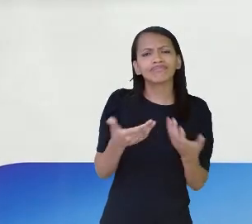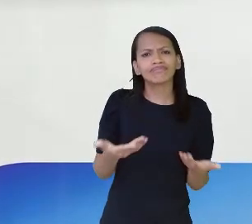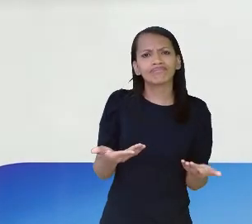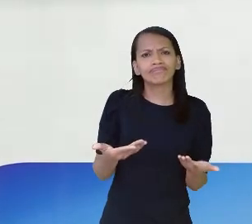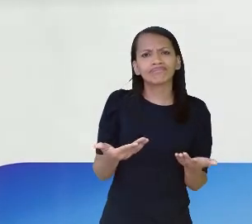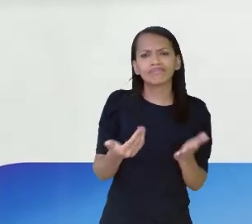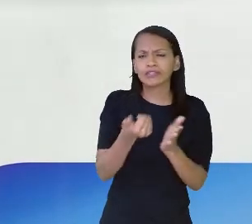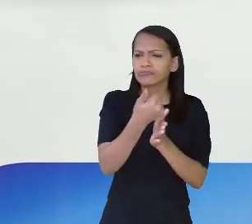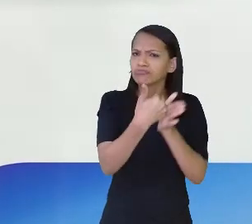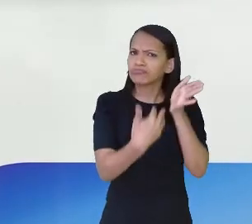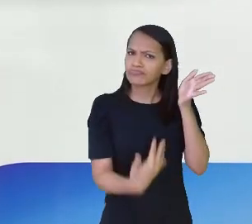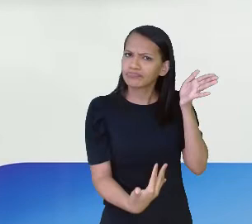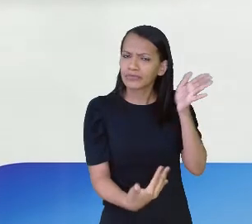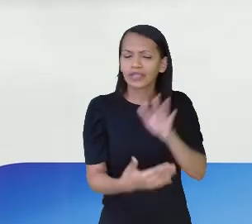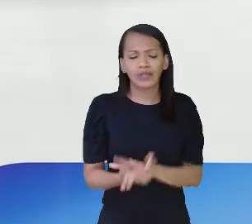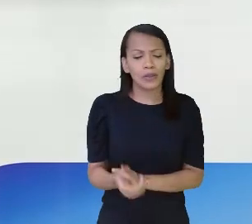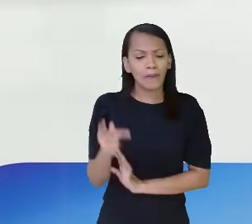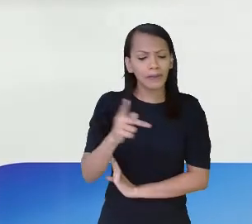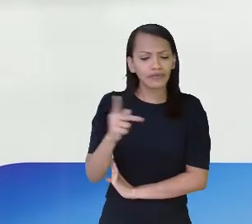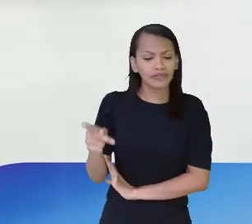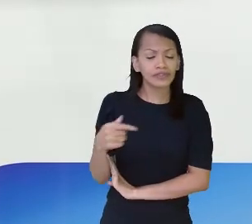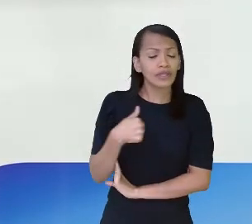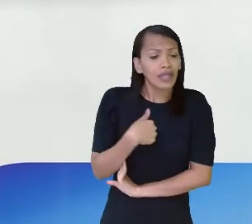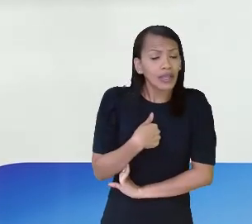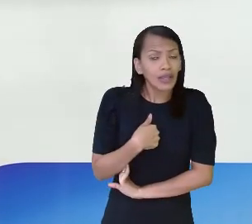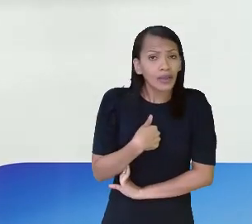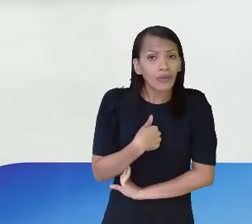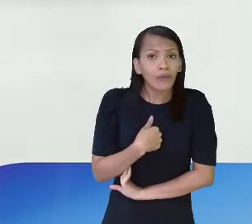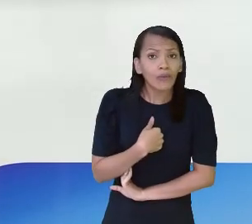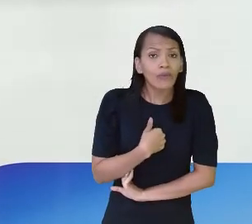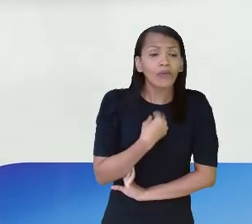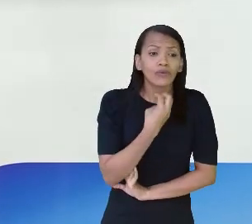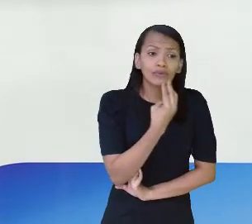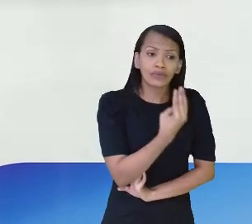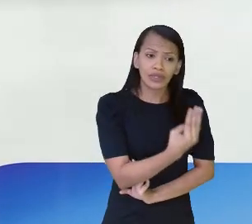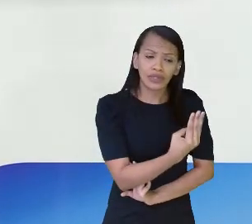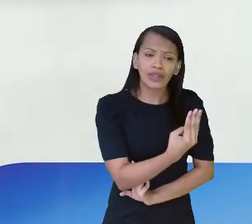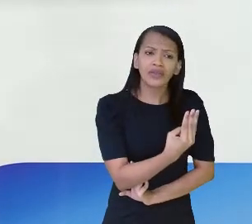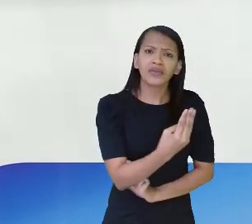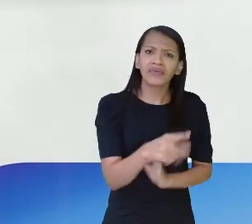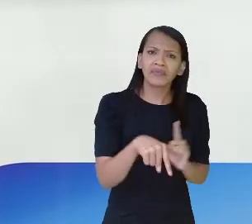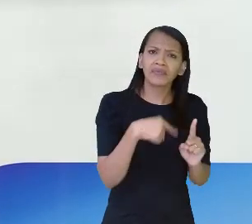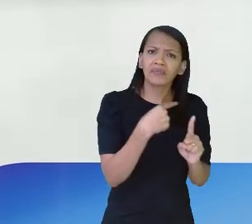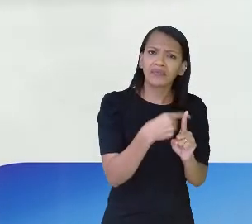Professora, eu contei de 3 em 3. 3,